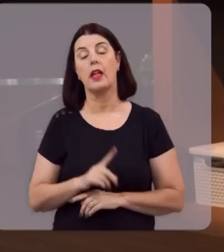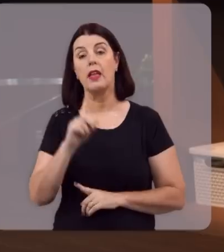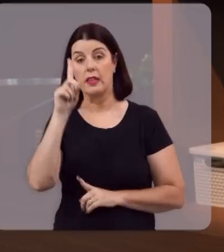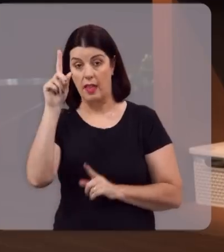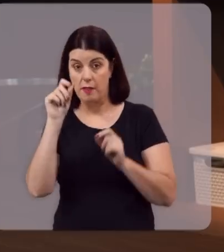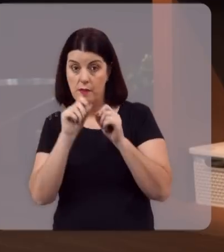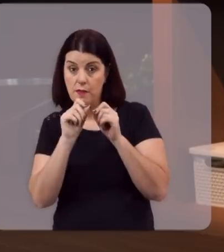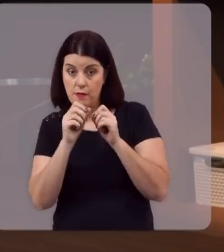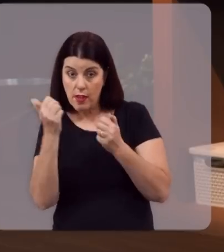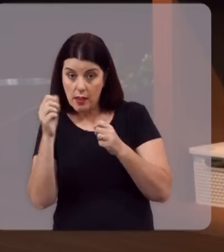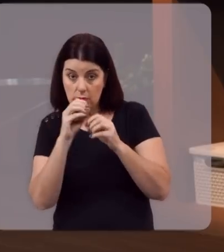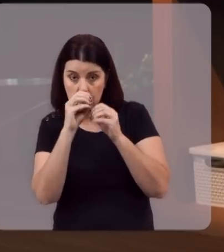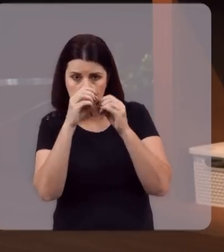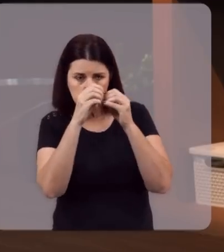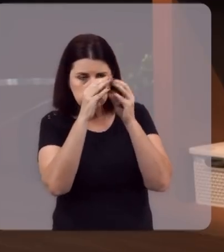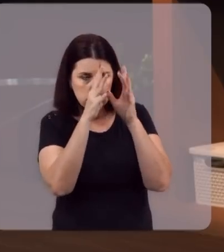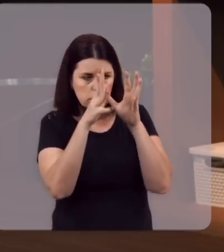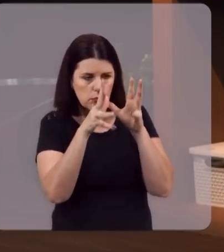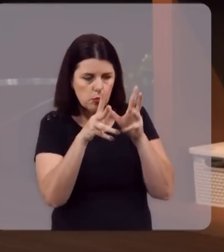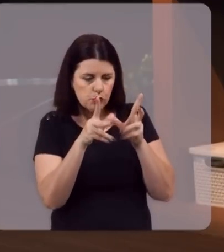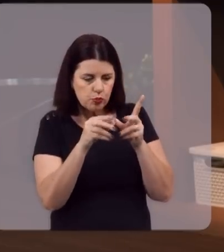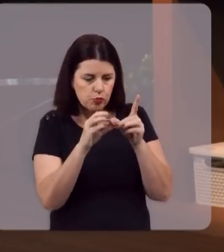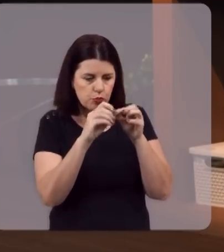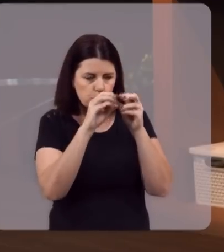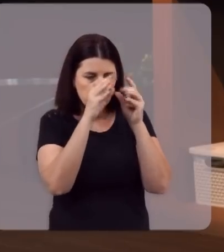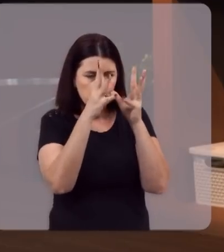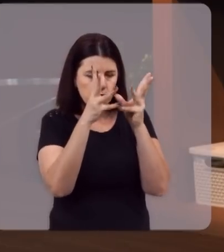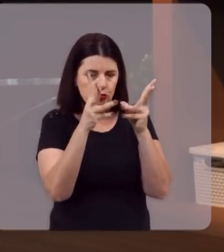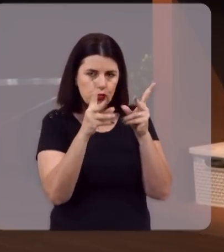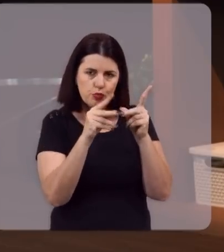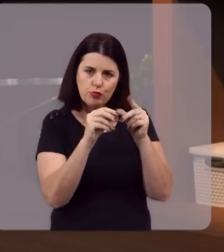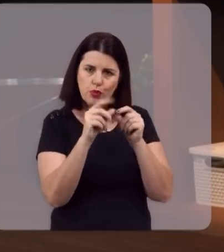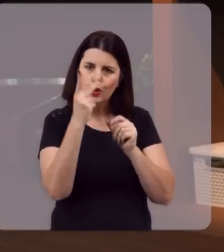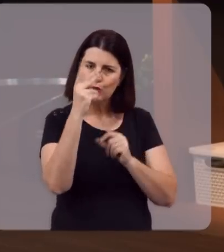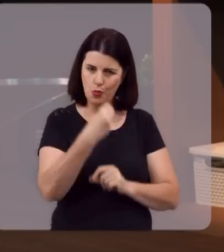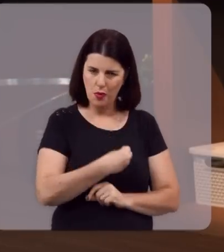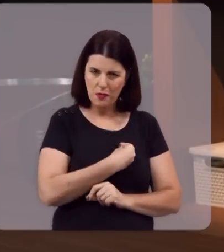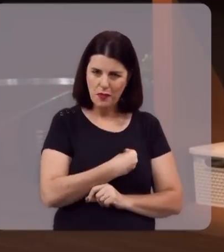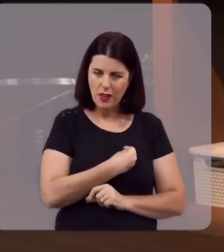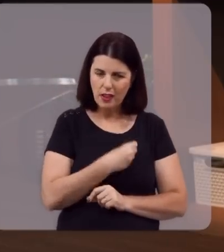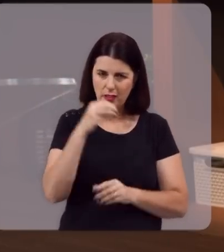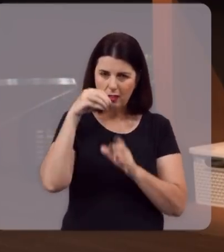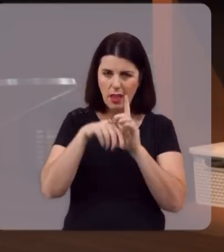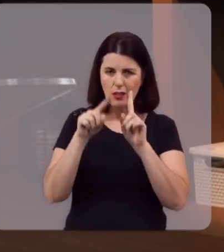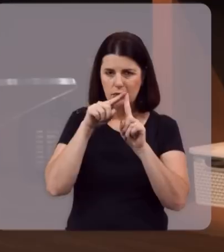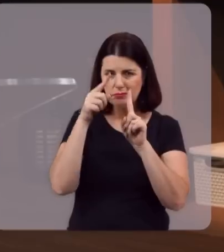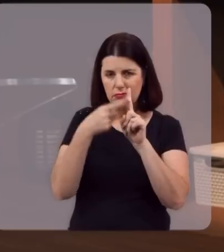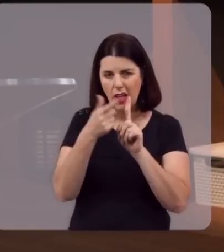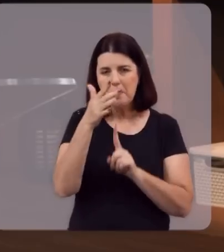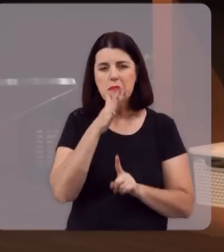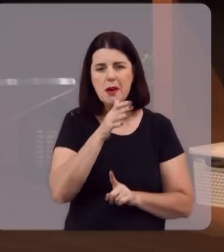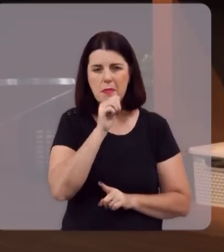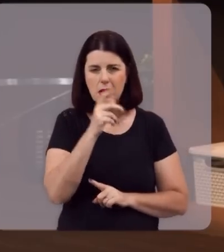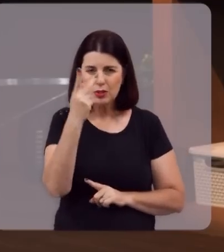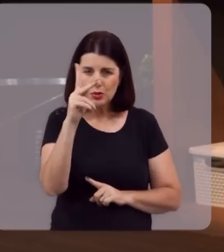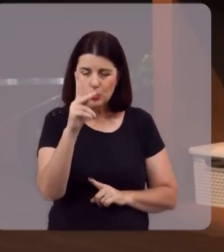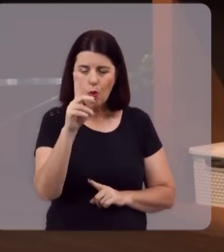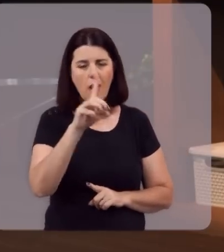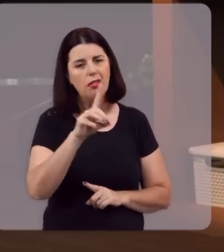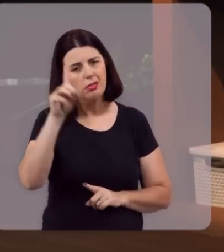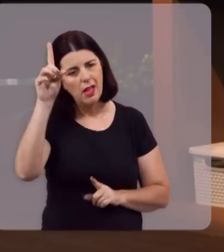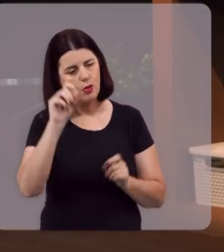quem formou você quem entristeceu você no ventre da sua mãe